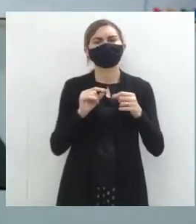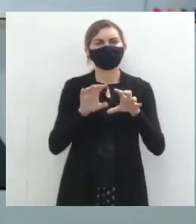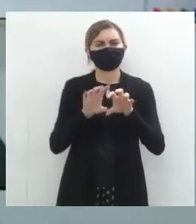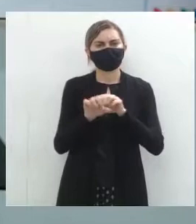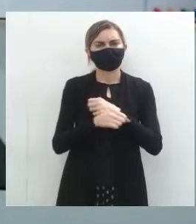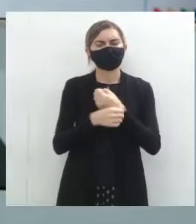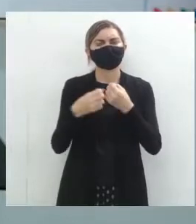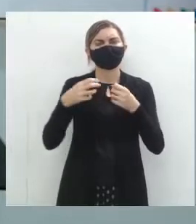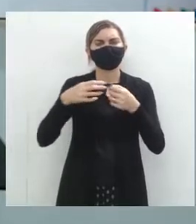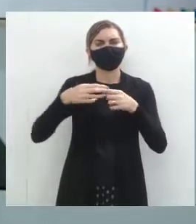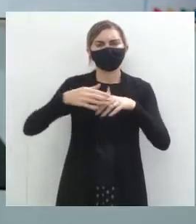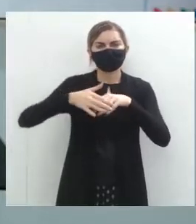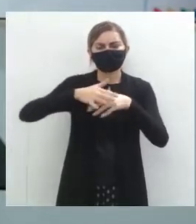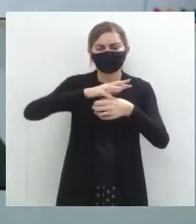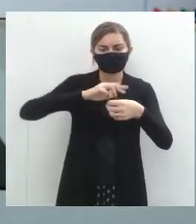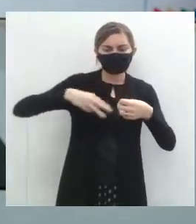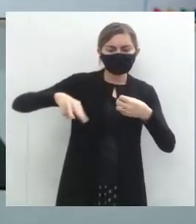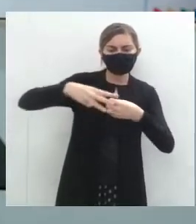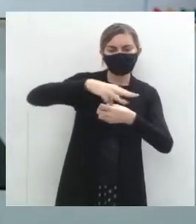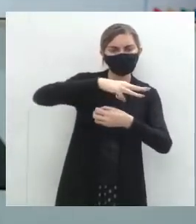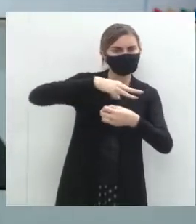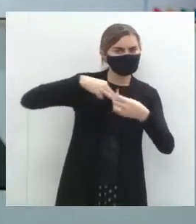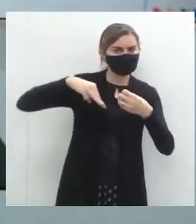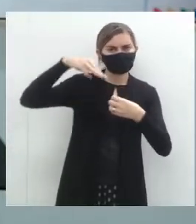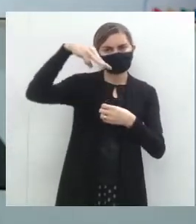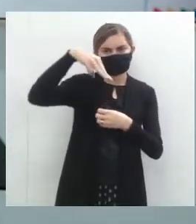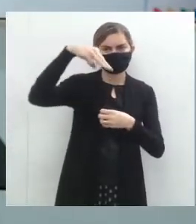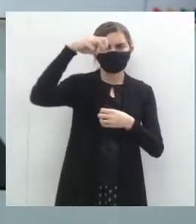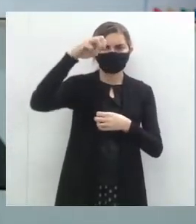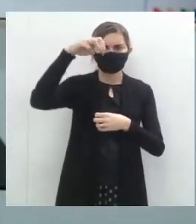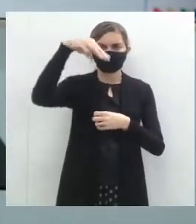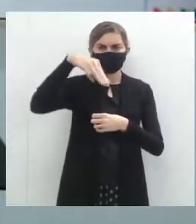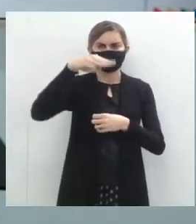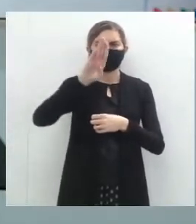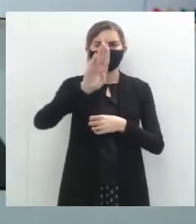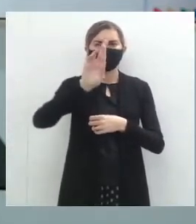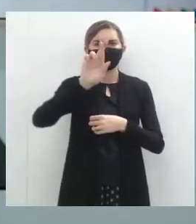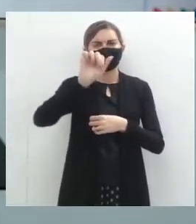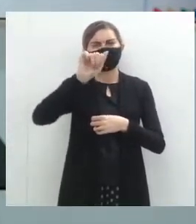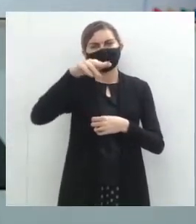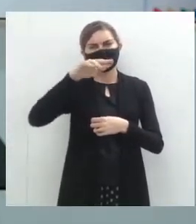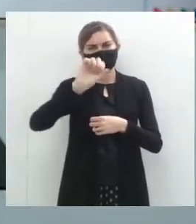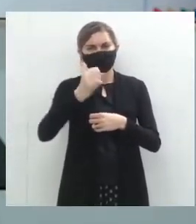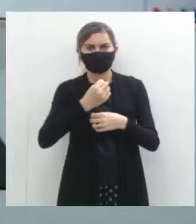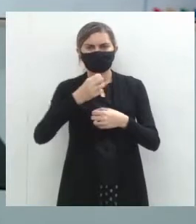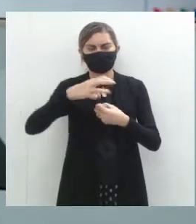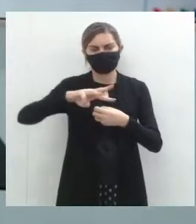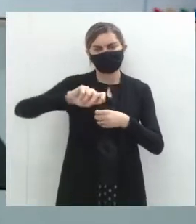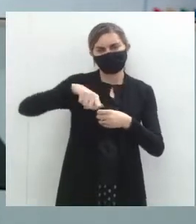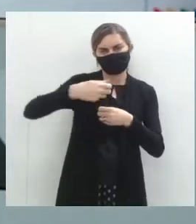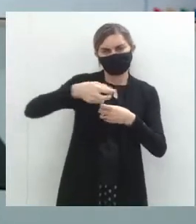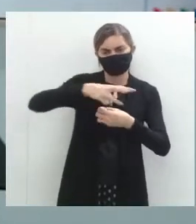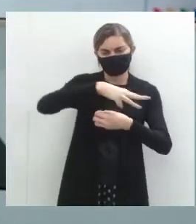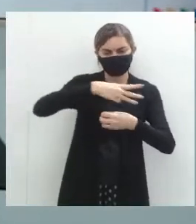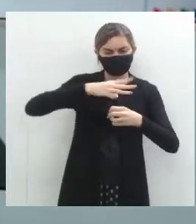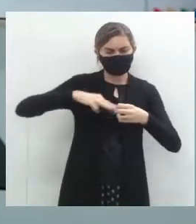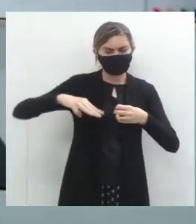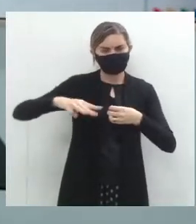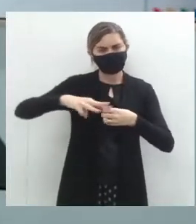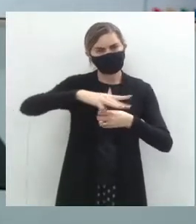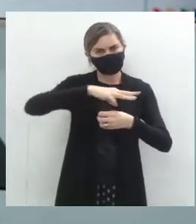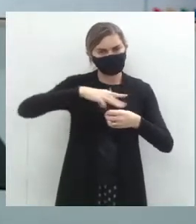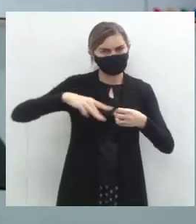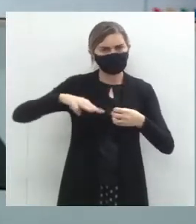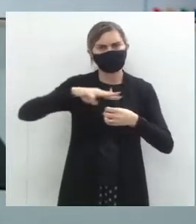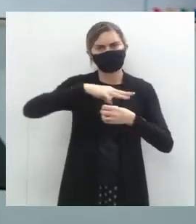das membranas. Ó, ele vai participar da formação das membranas. Lembra que quando